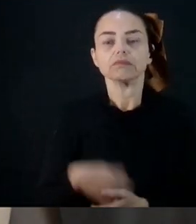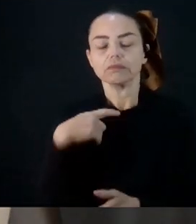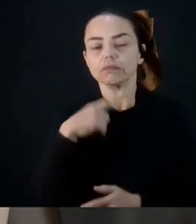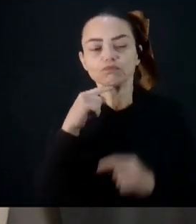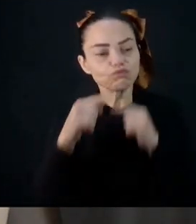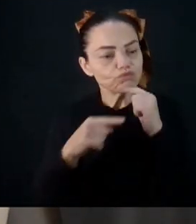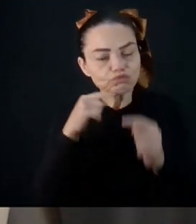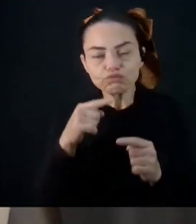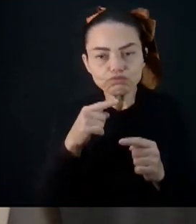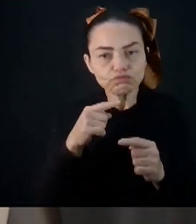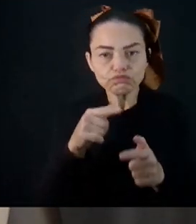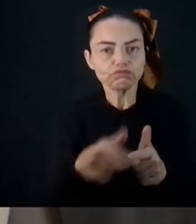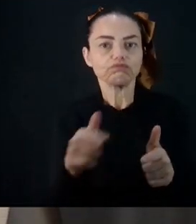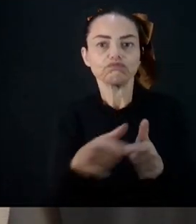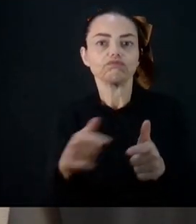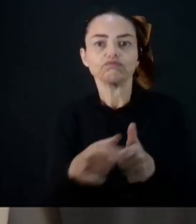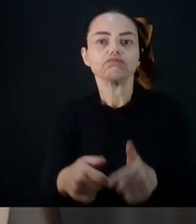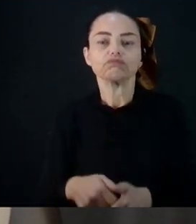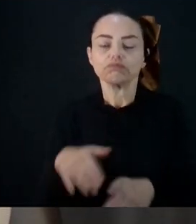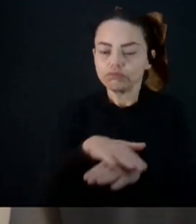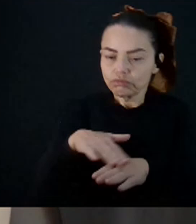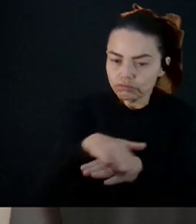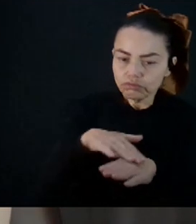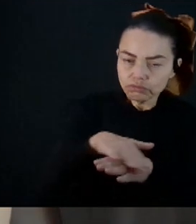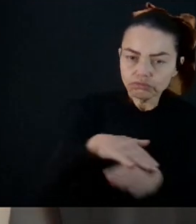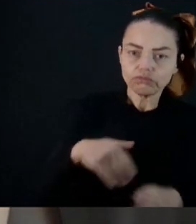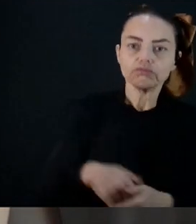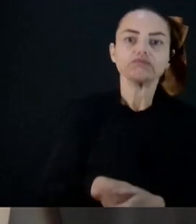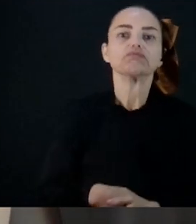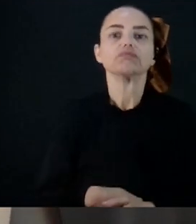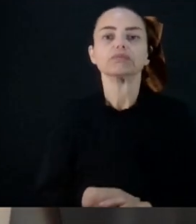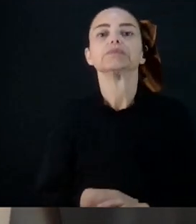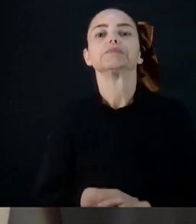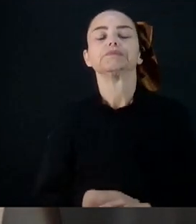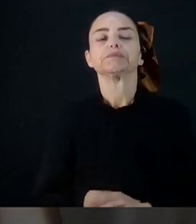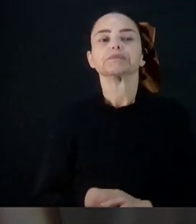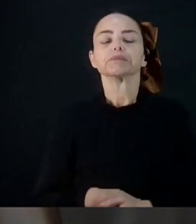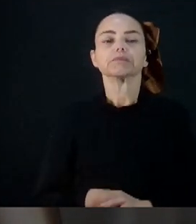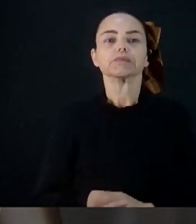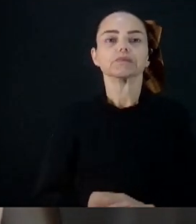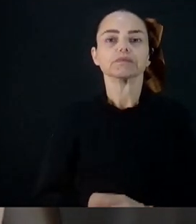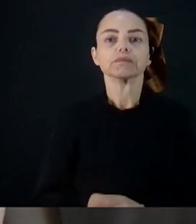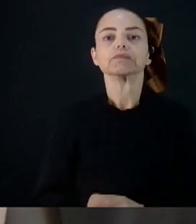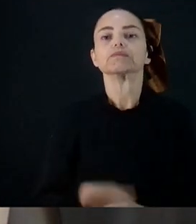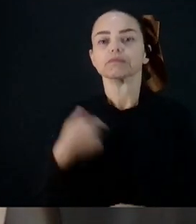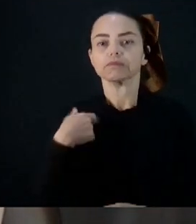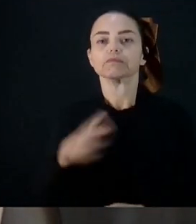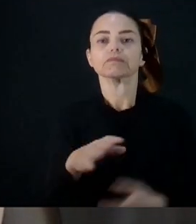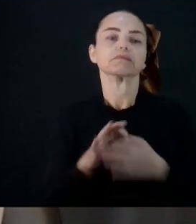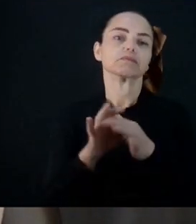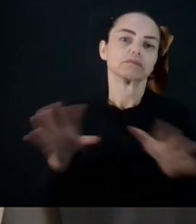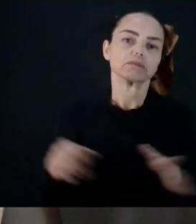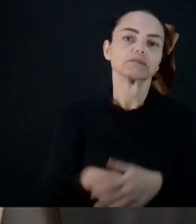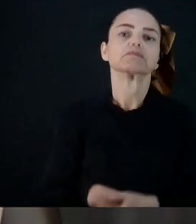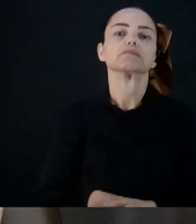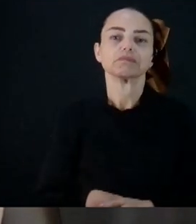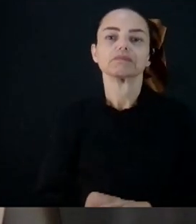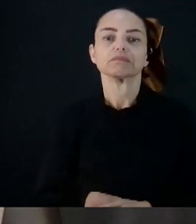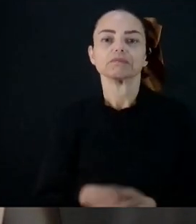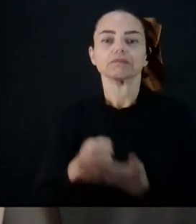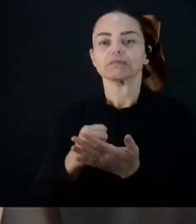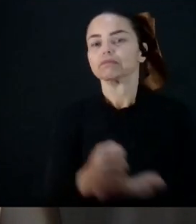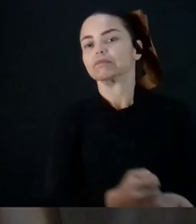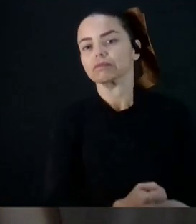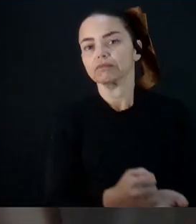tem problema. Vamos conversar. Né? Vamos conversar, né? A gente está aqui disponível, né, para poder auxiliar,